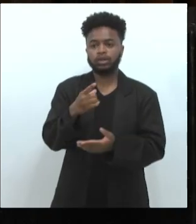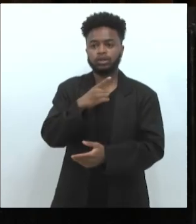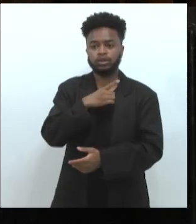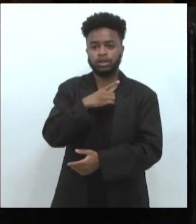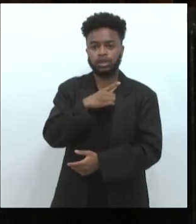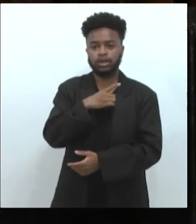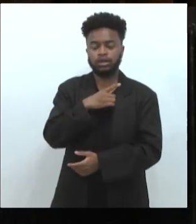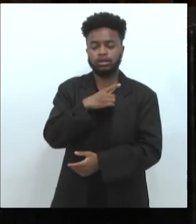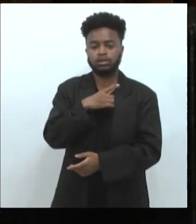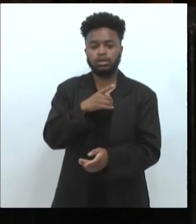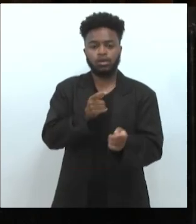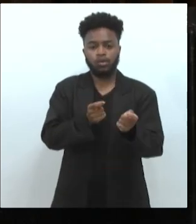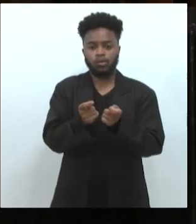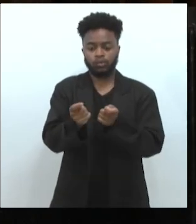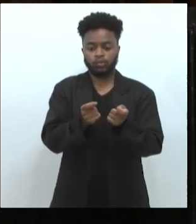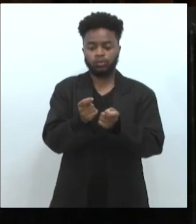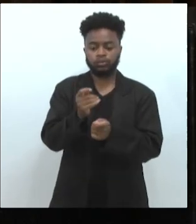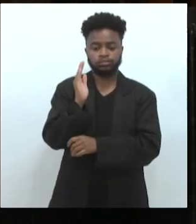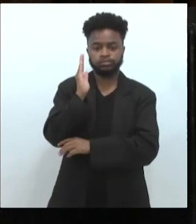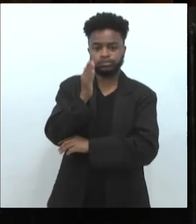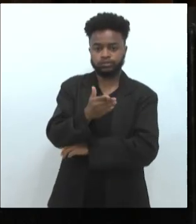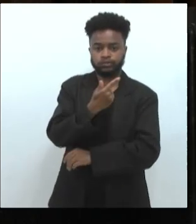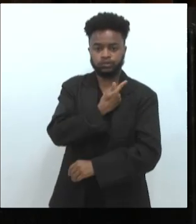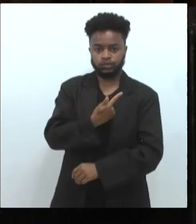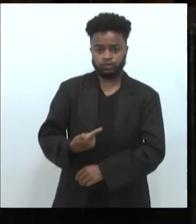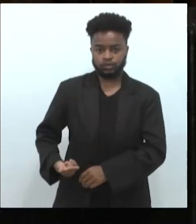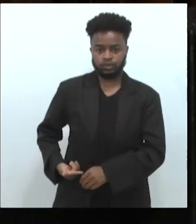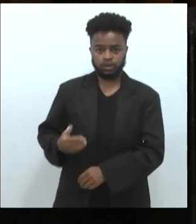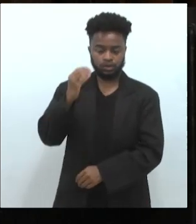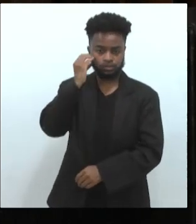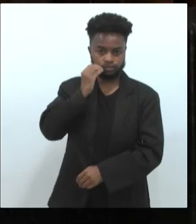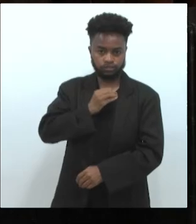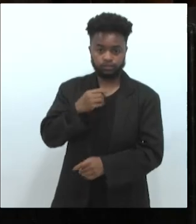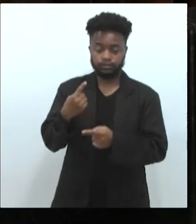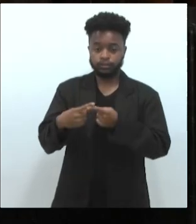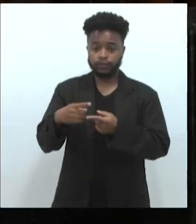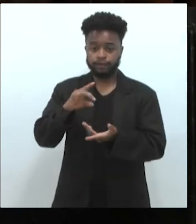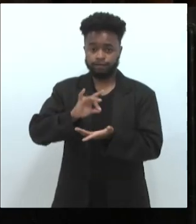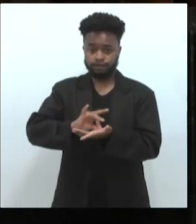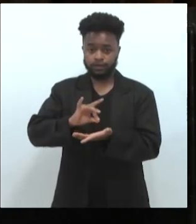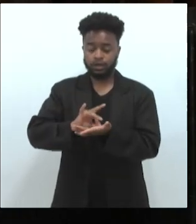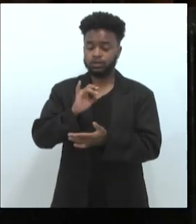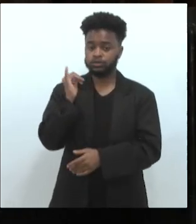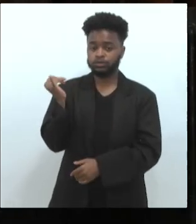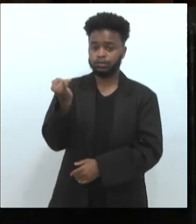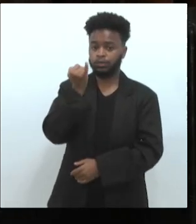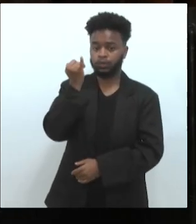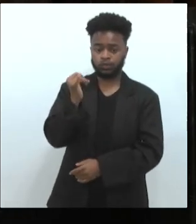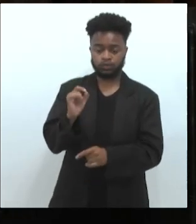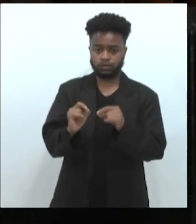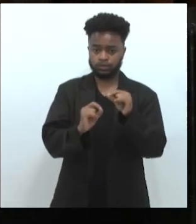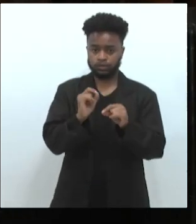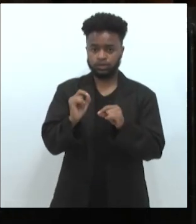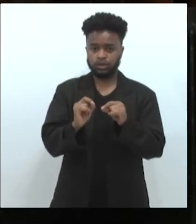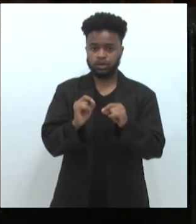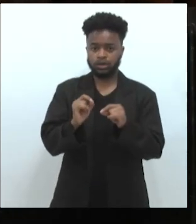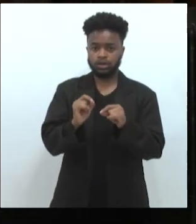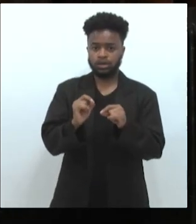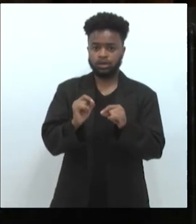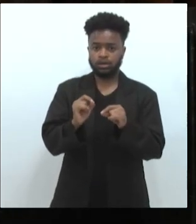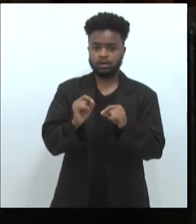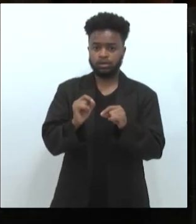do governador Cláudio Castro. É bem verdade que é importante transferir